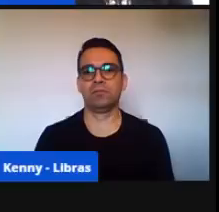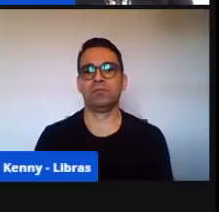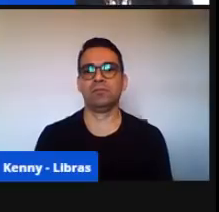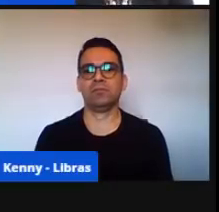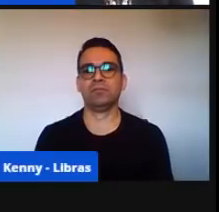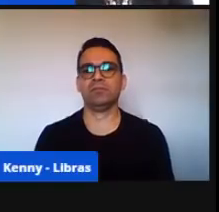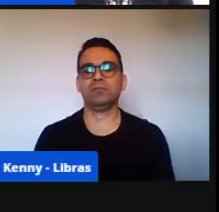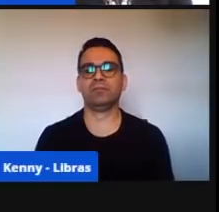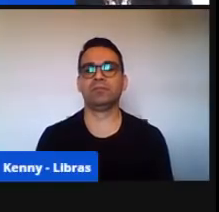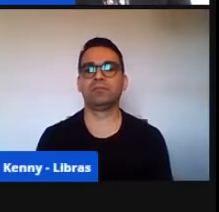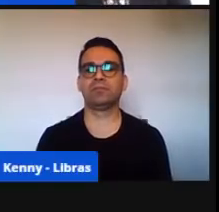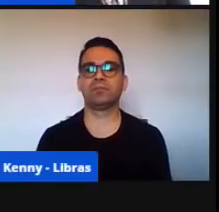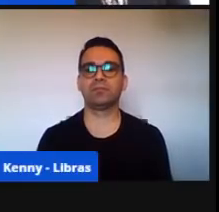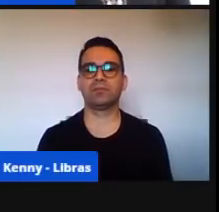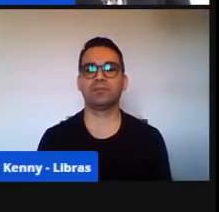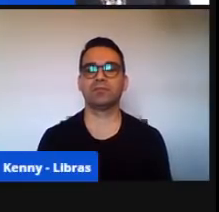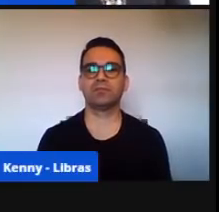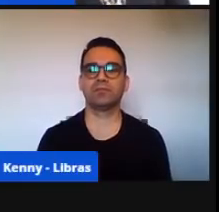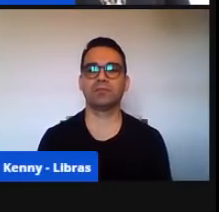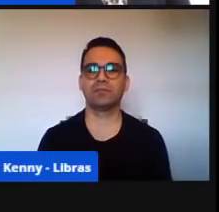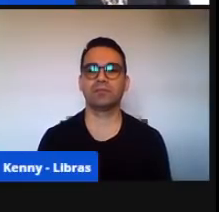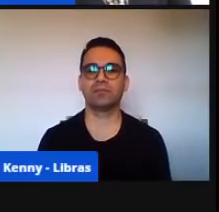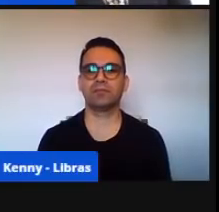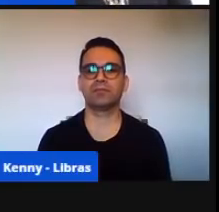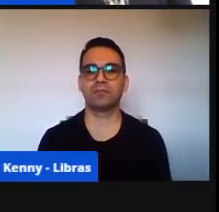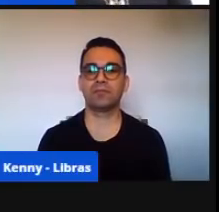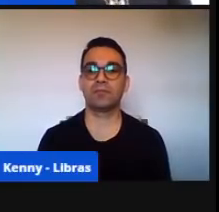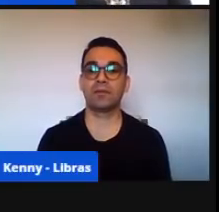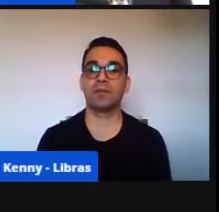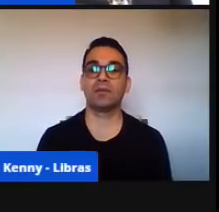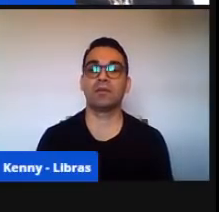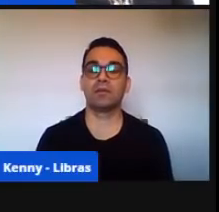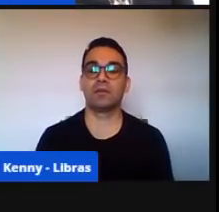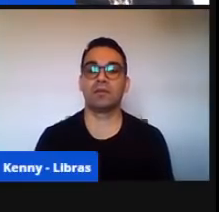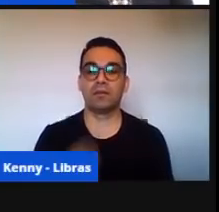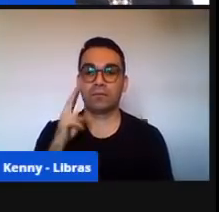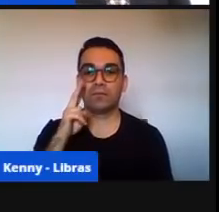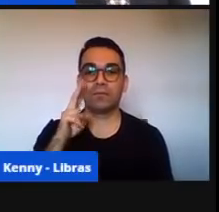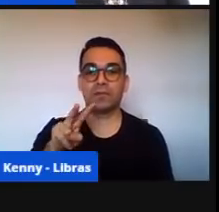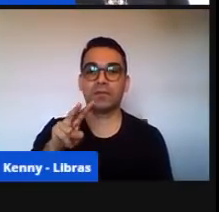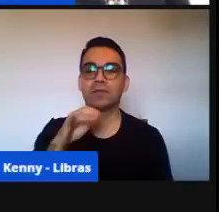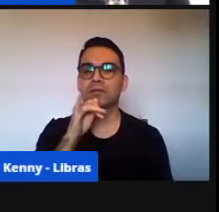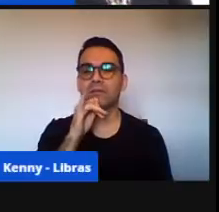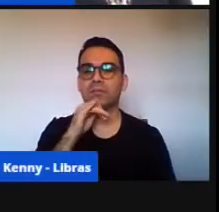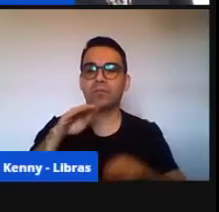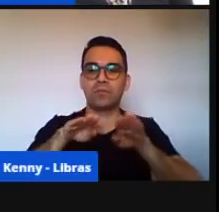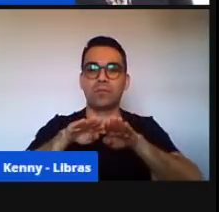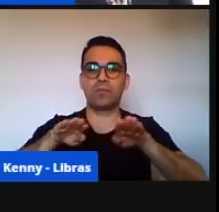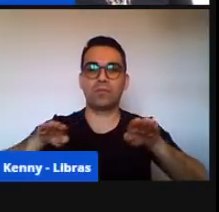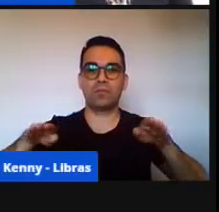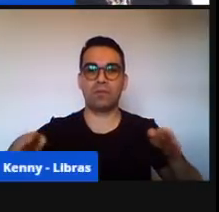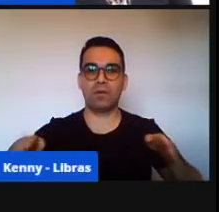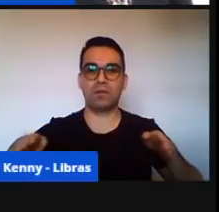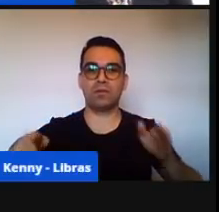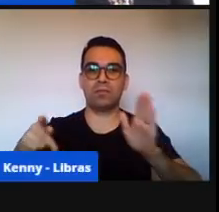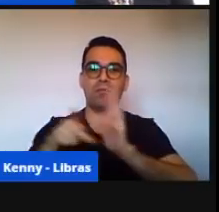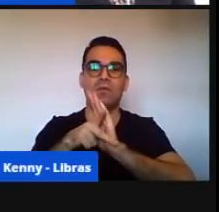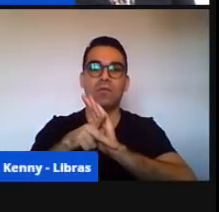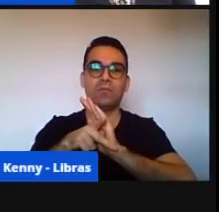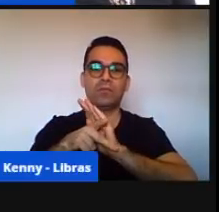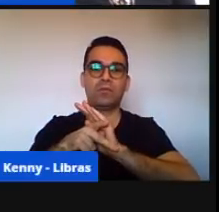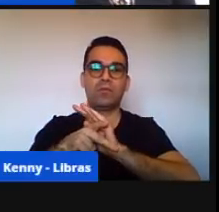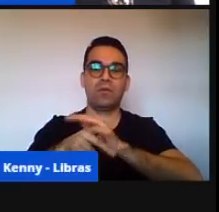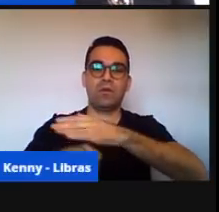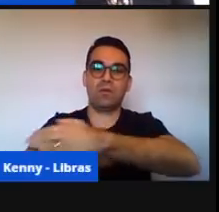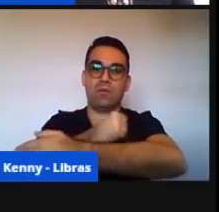Aumentar a frequência da higienização da estrutura física, então, bancadas, áreas de